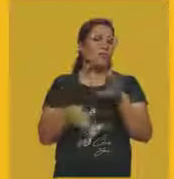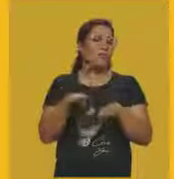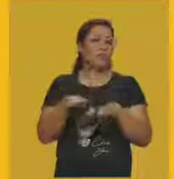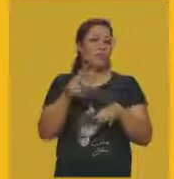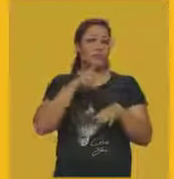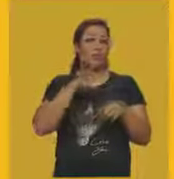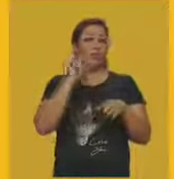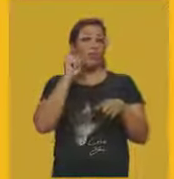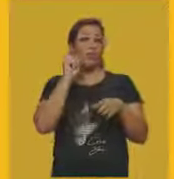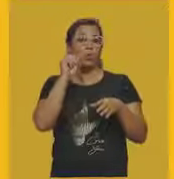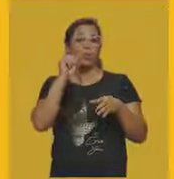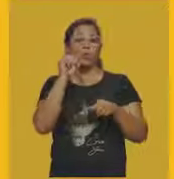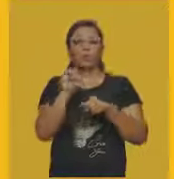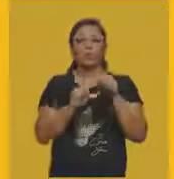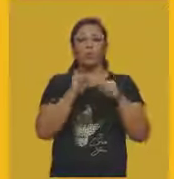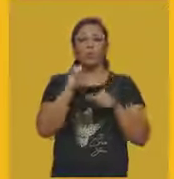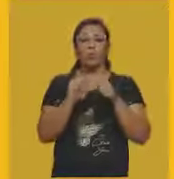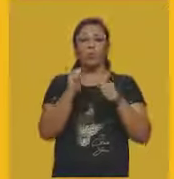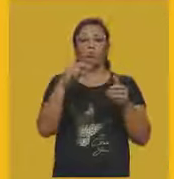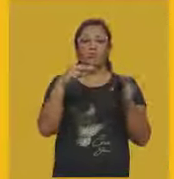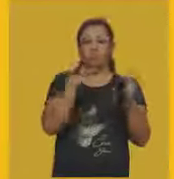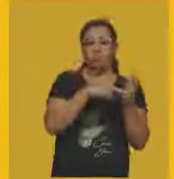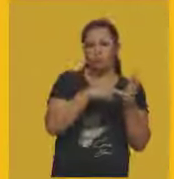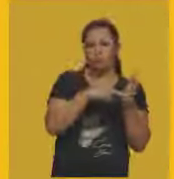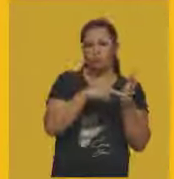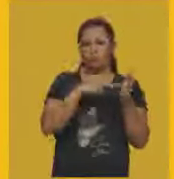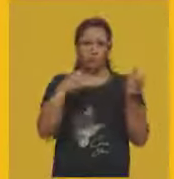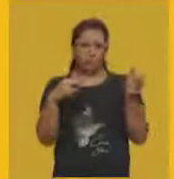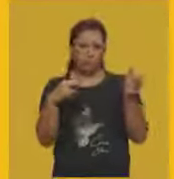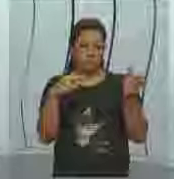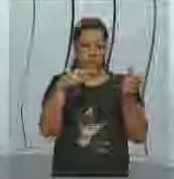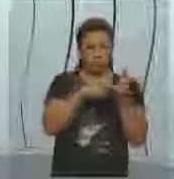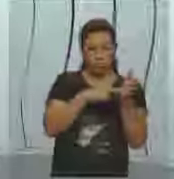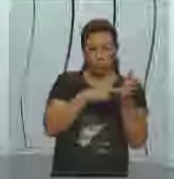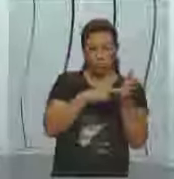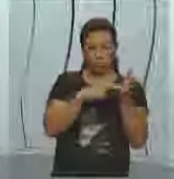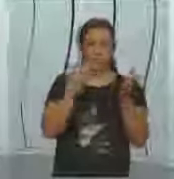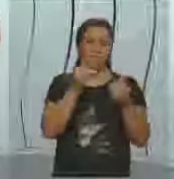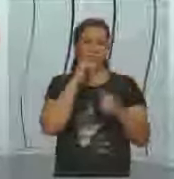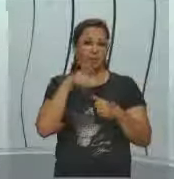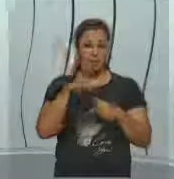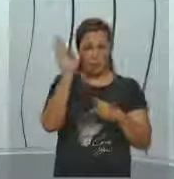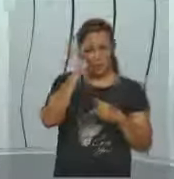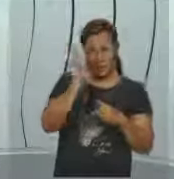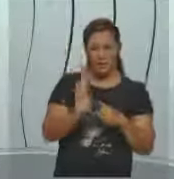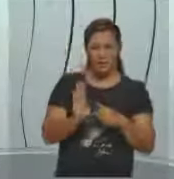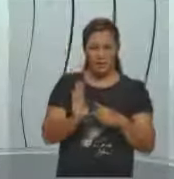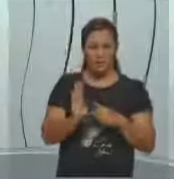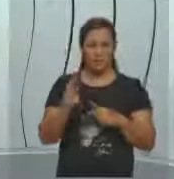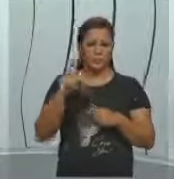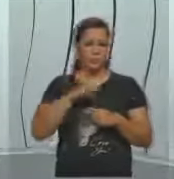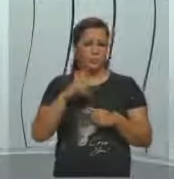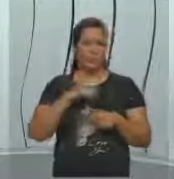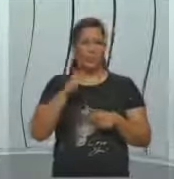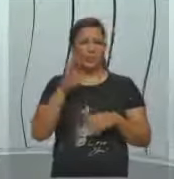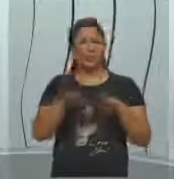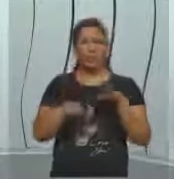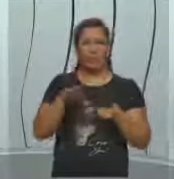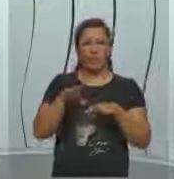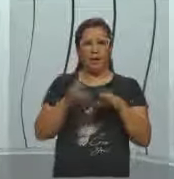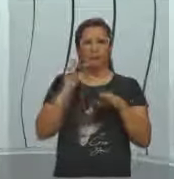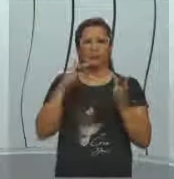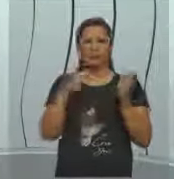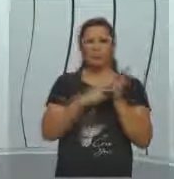Que ela vai mudando de valor o tempo todo. Tá? No caso aqui do Brasil, nós temos uma tensão alternada